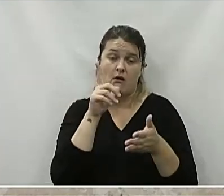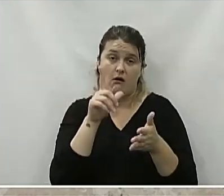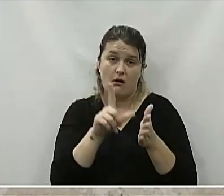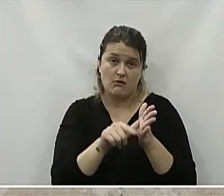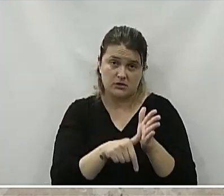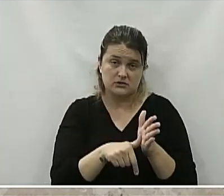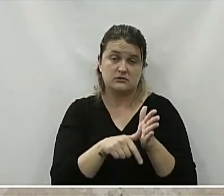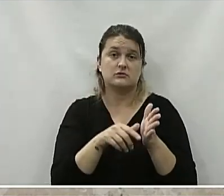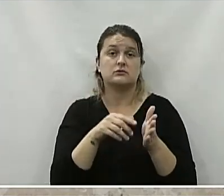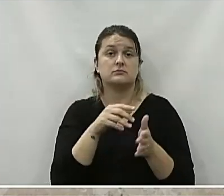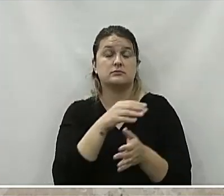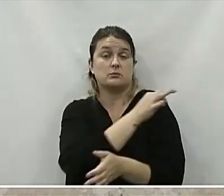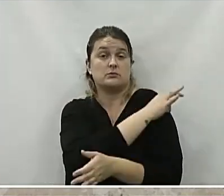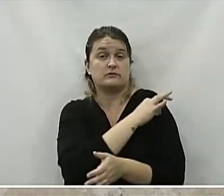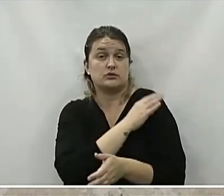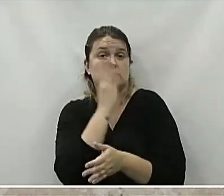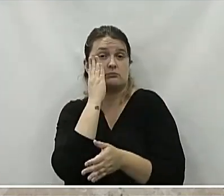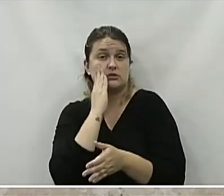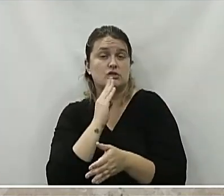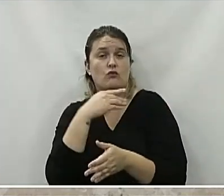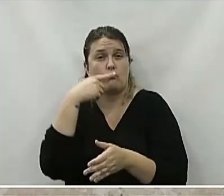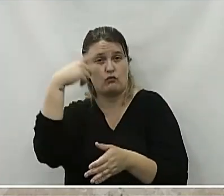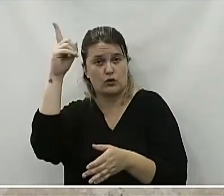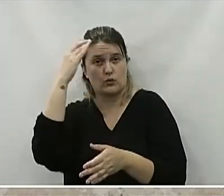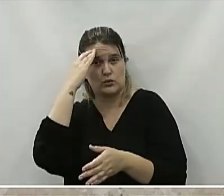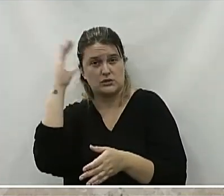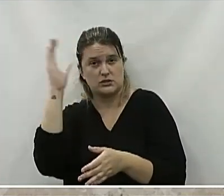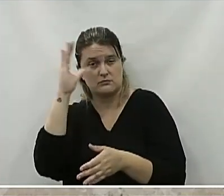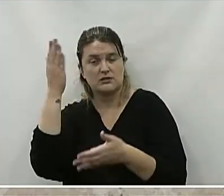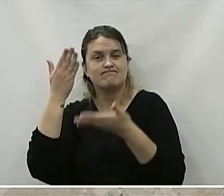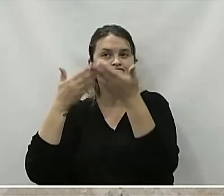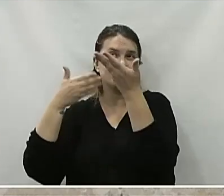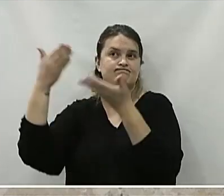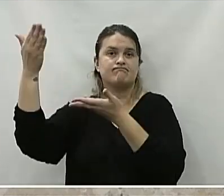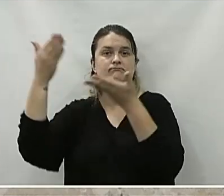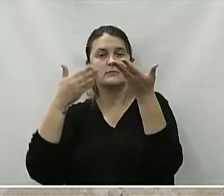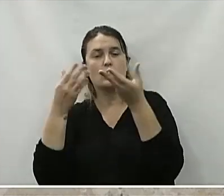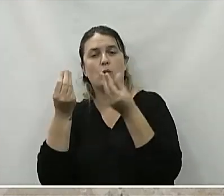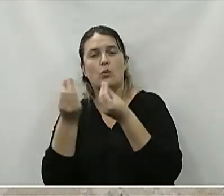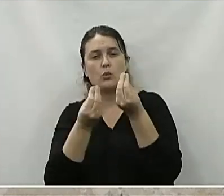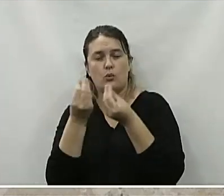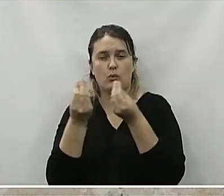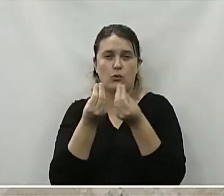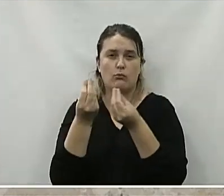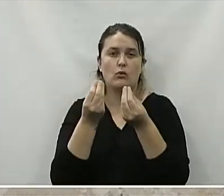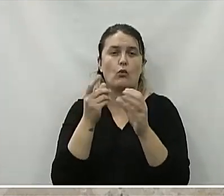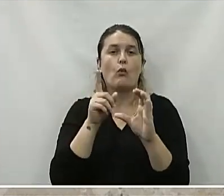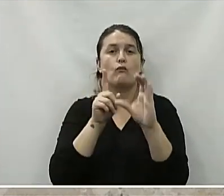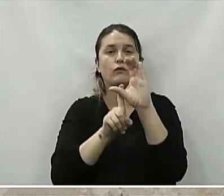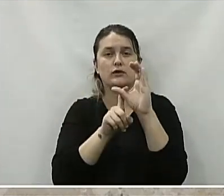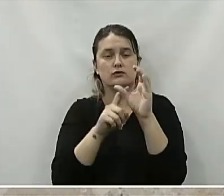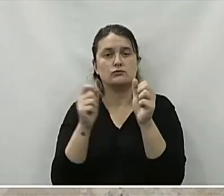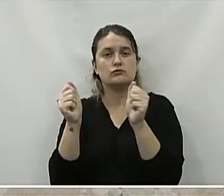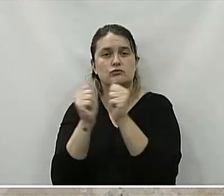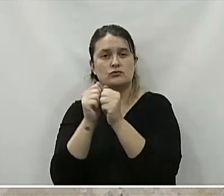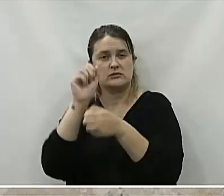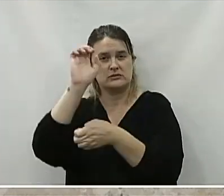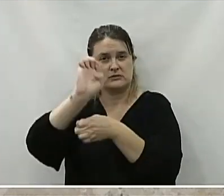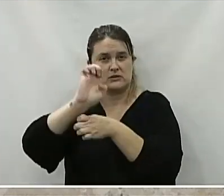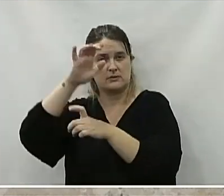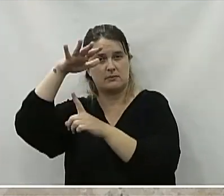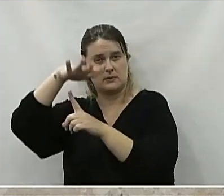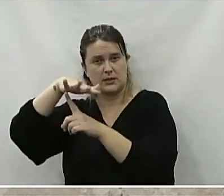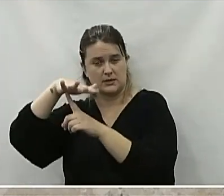está na capital paranaense, intermediando a questão do convênio junto com o Estado do